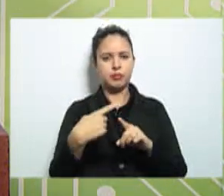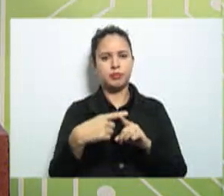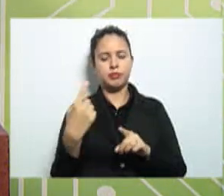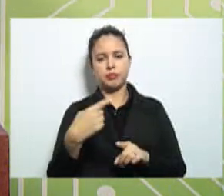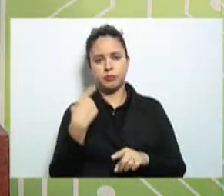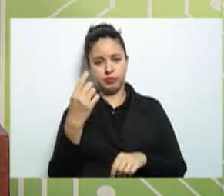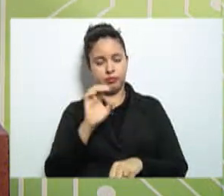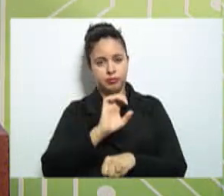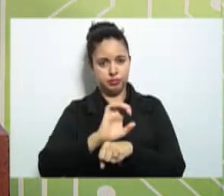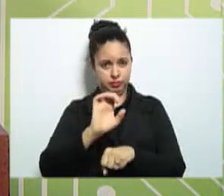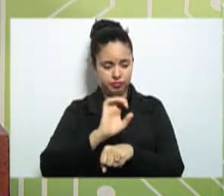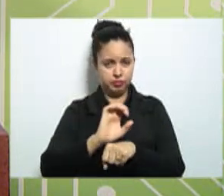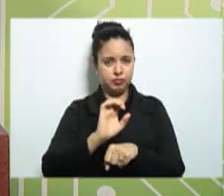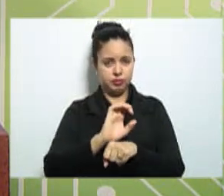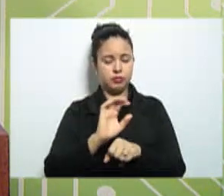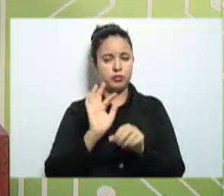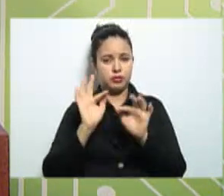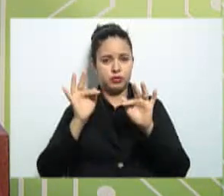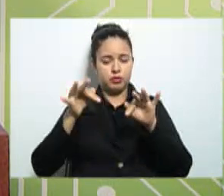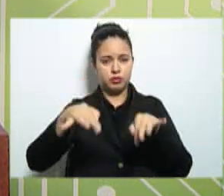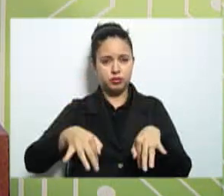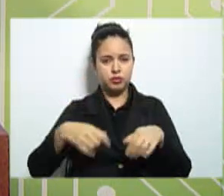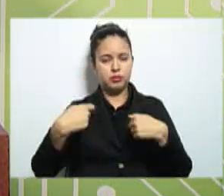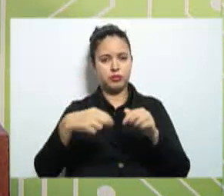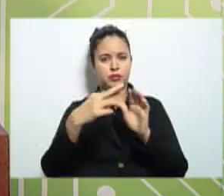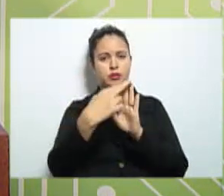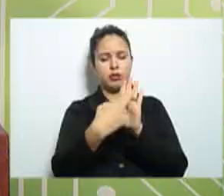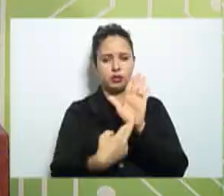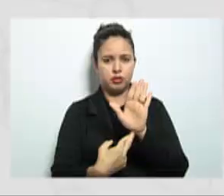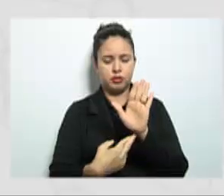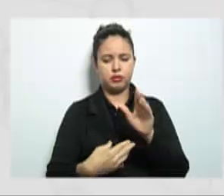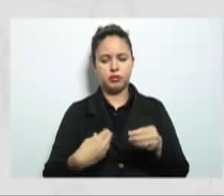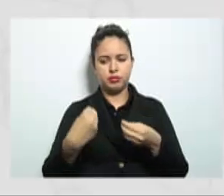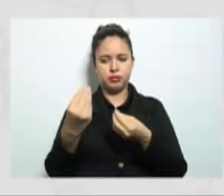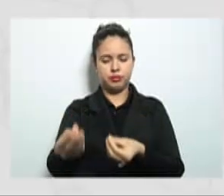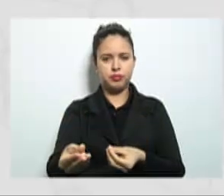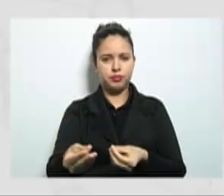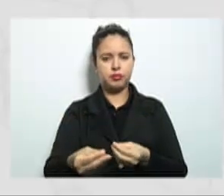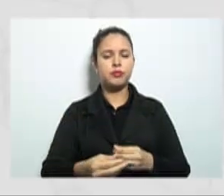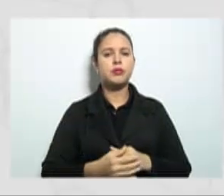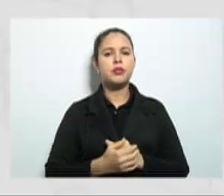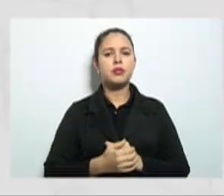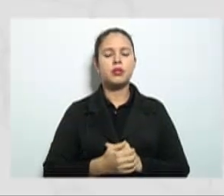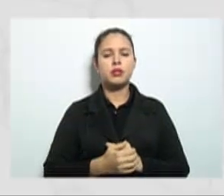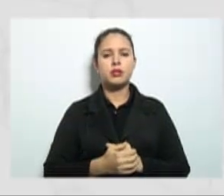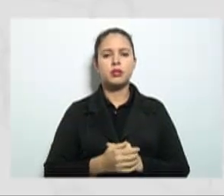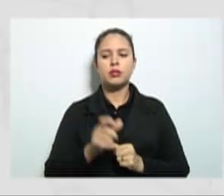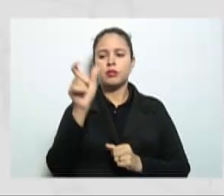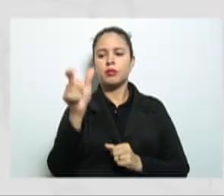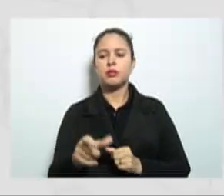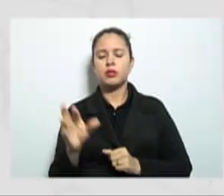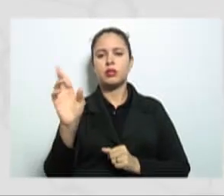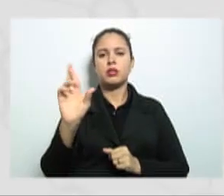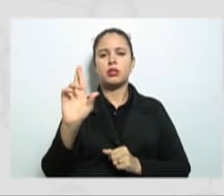tem que fazer um relatório para entregar na nossa instituição de ensino. Relatar para quem? Para quem é que eu estou escrevendo? Porque no momento